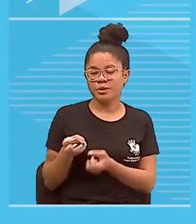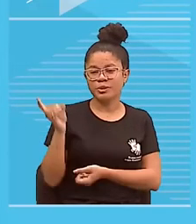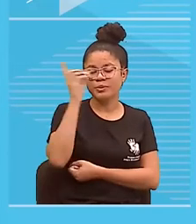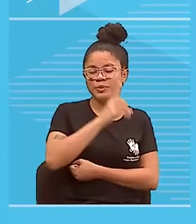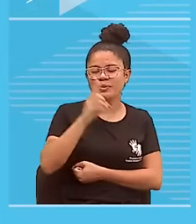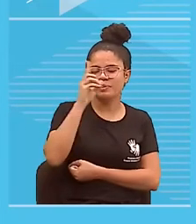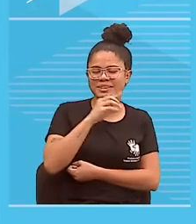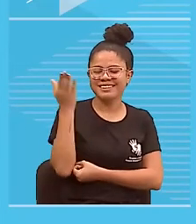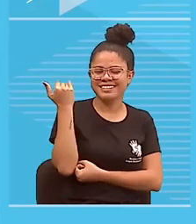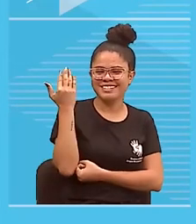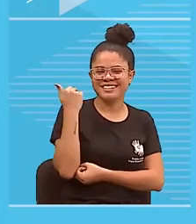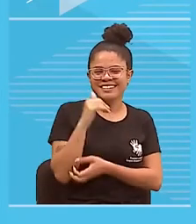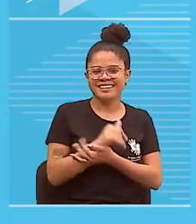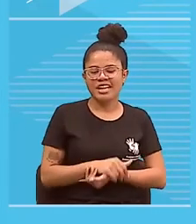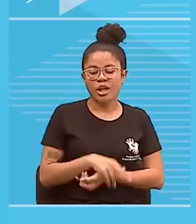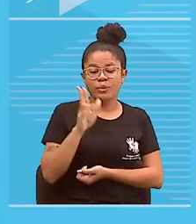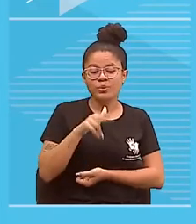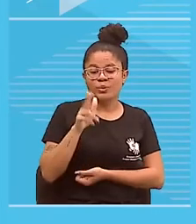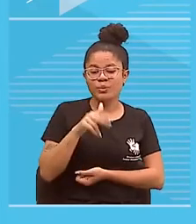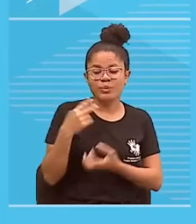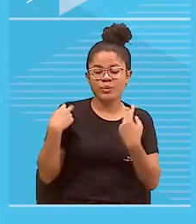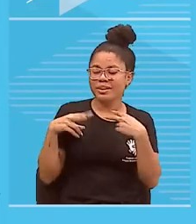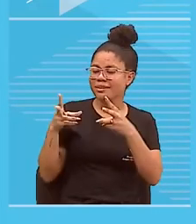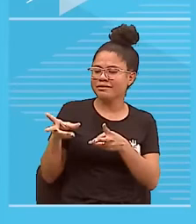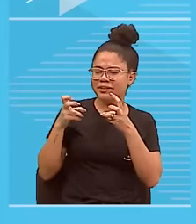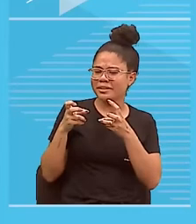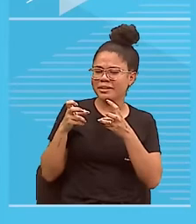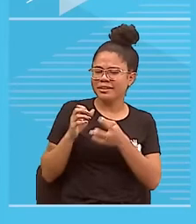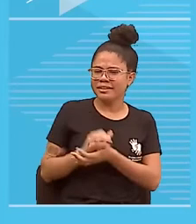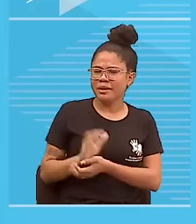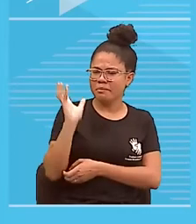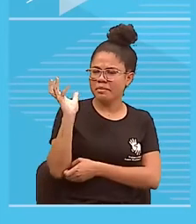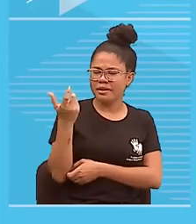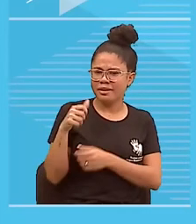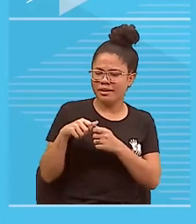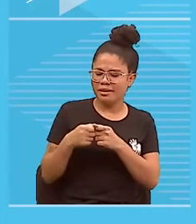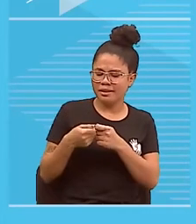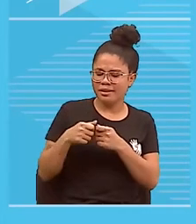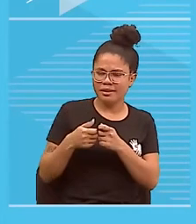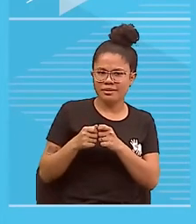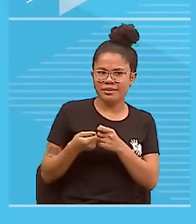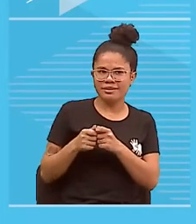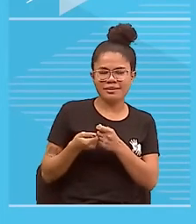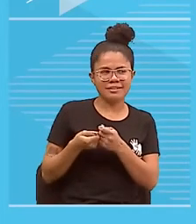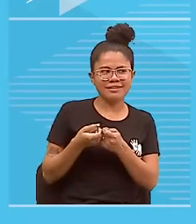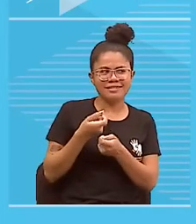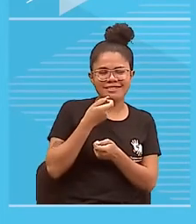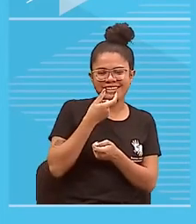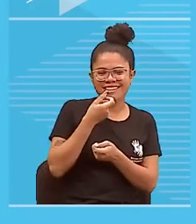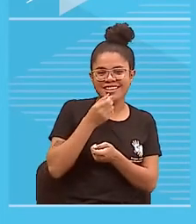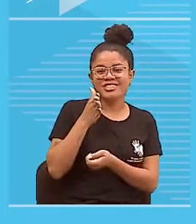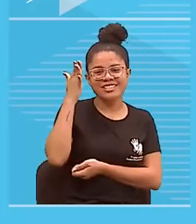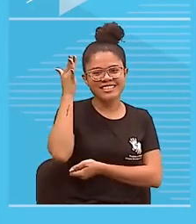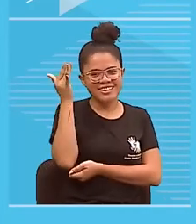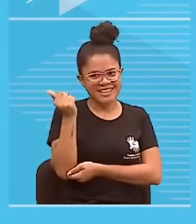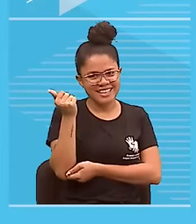passado e eu nunca tinha visto um pé de amendoim gente o amendoim grudado lá na raiz eu